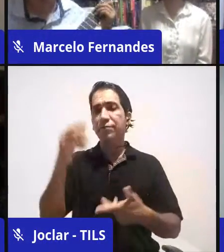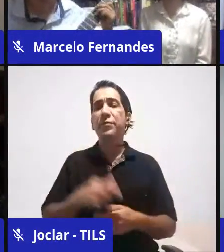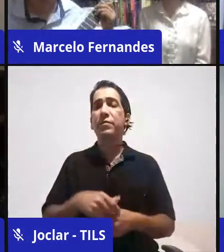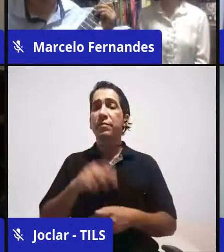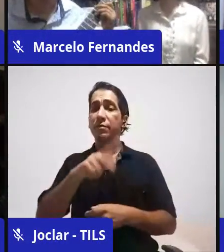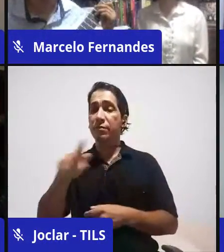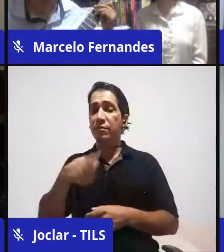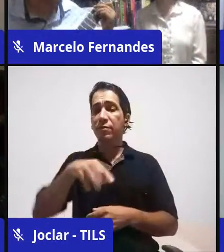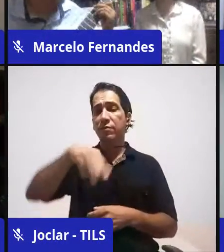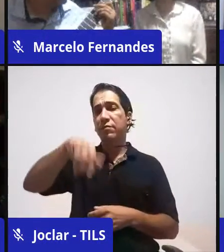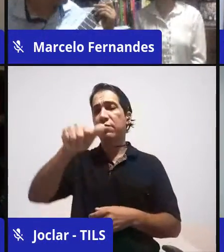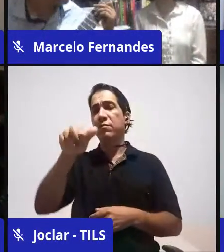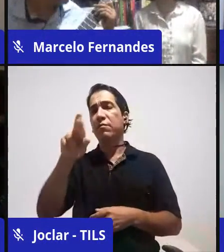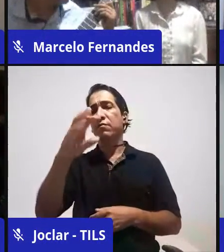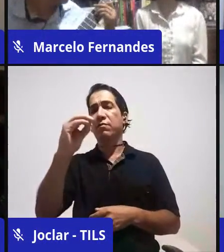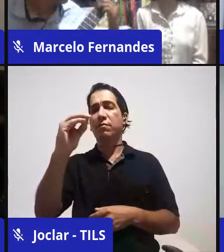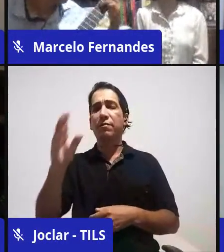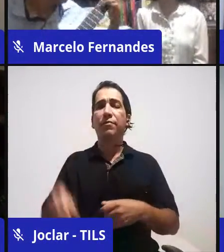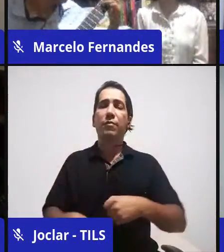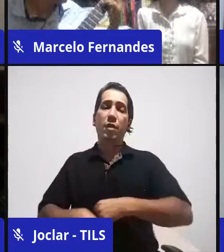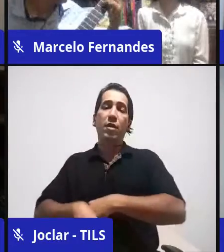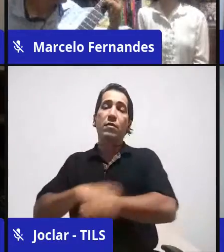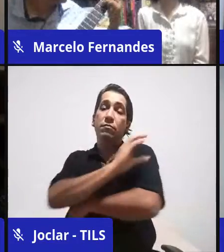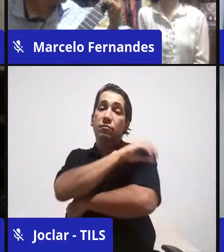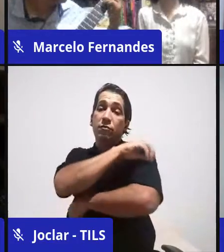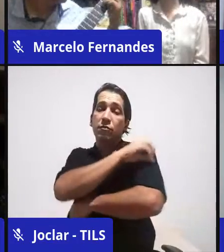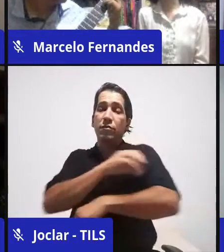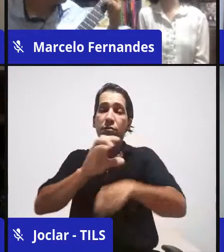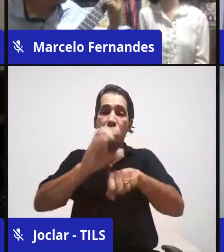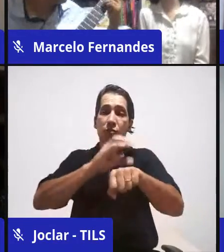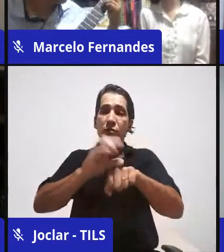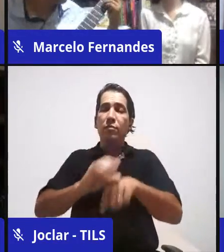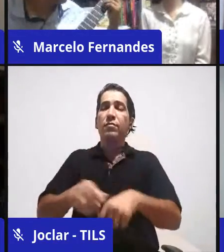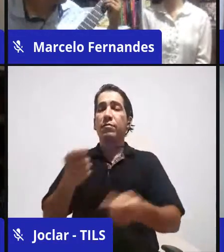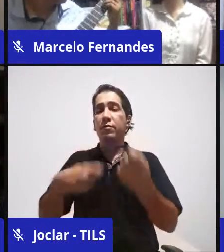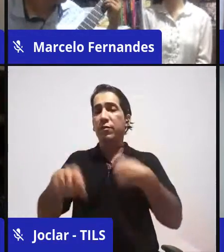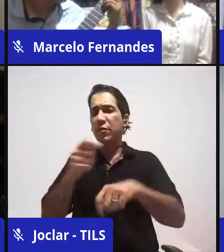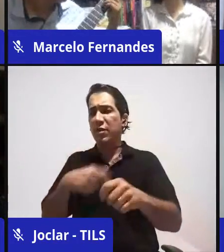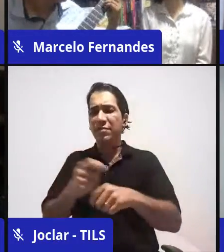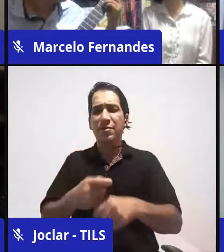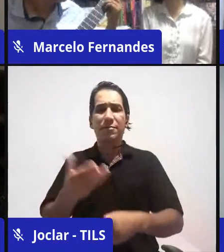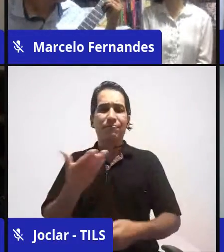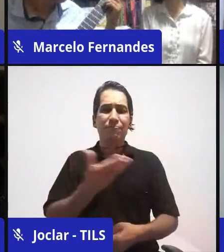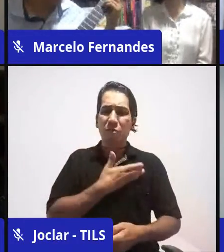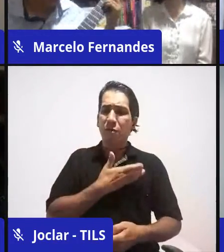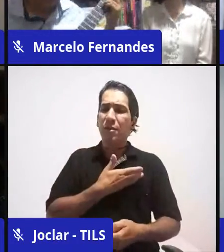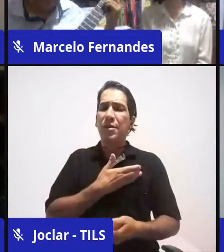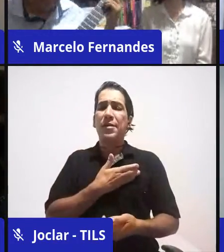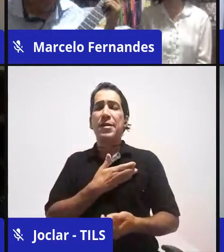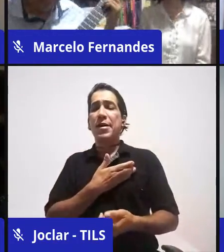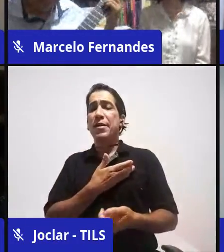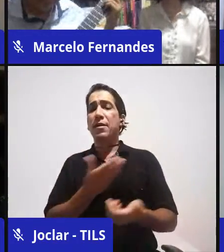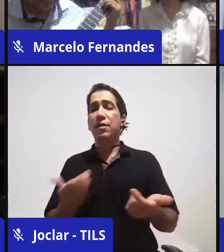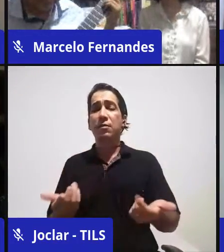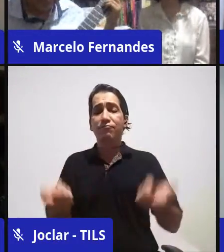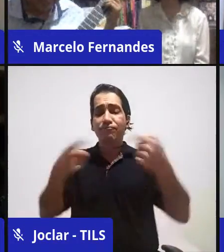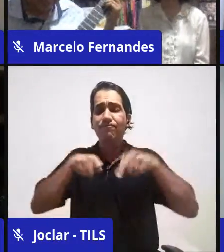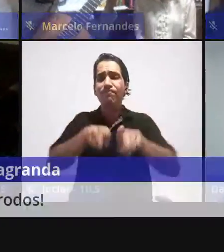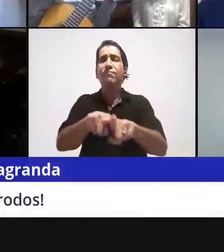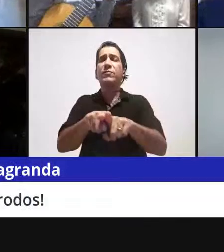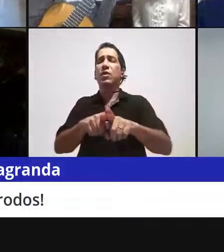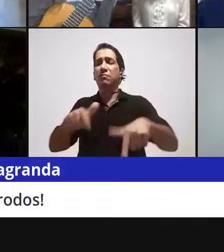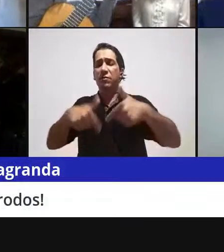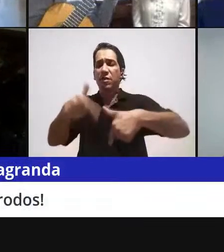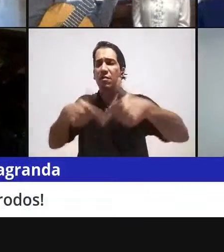coordenador do curso de administração, um grande parceiro de trabalho, um grande parceiro das atividades aí do dia a